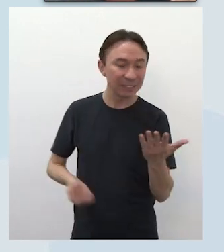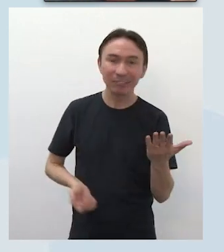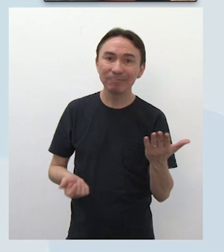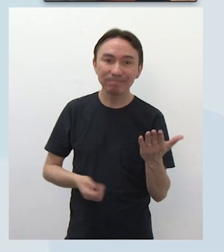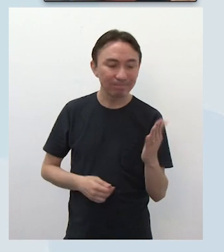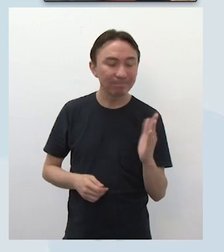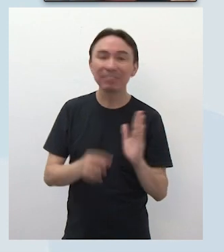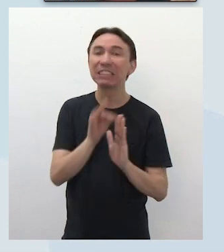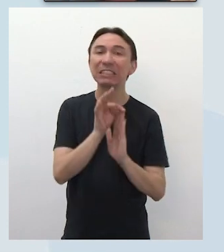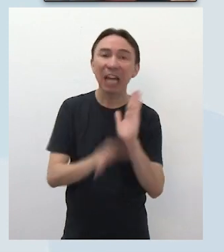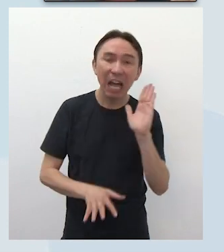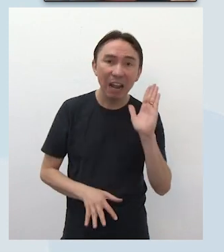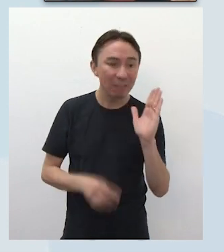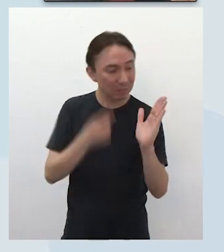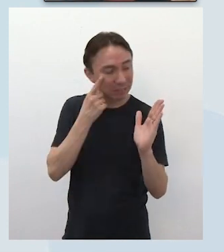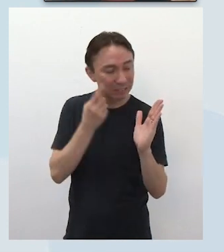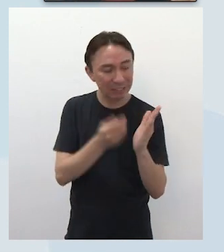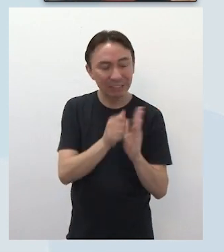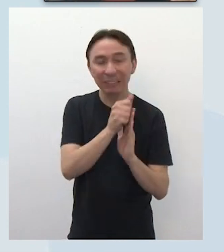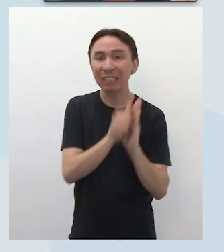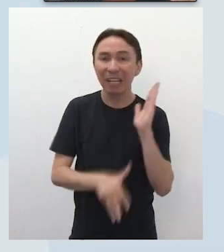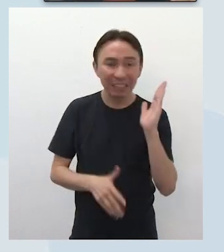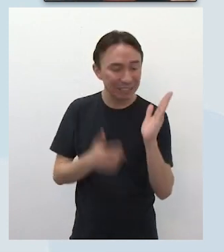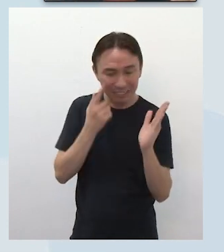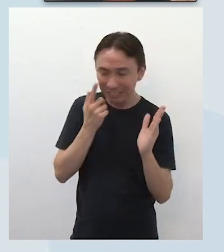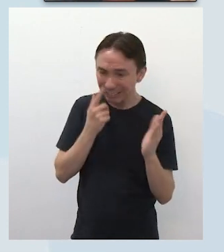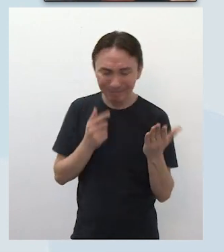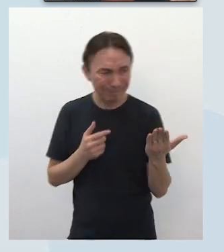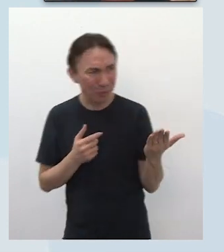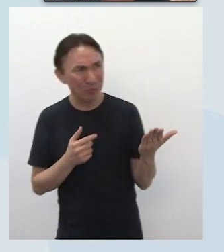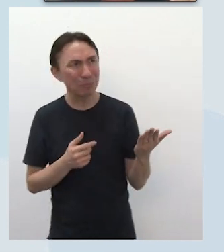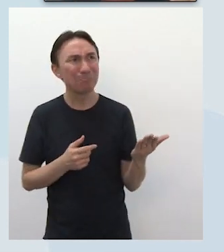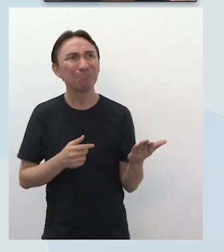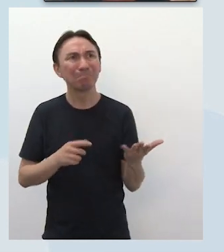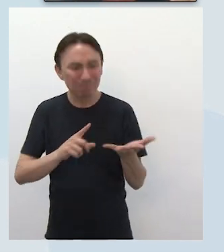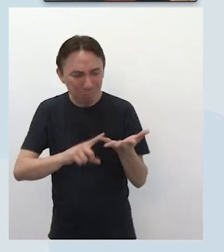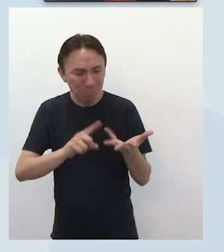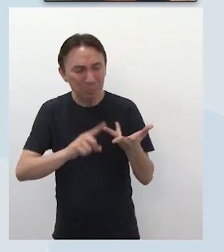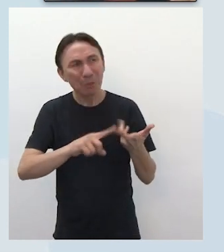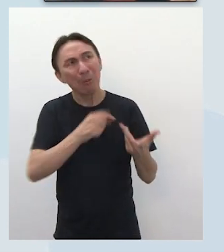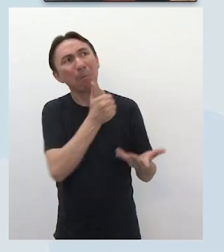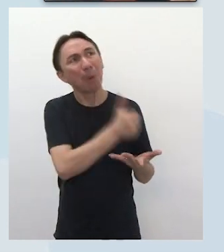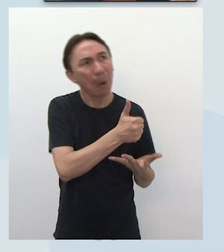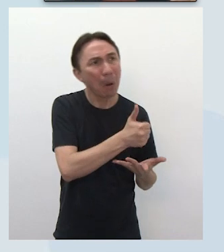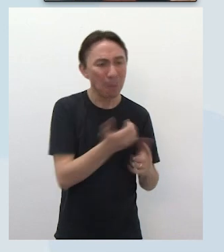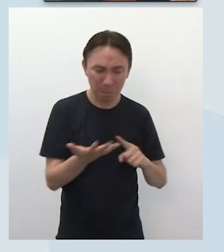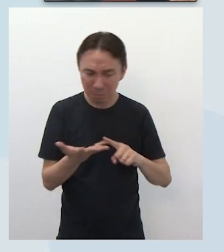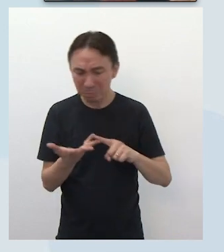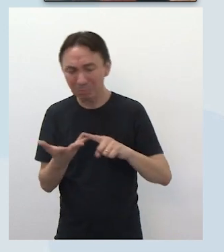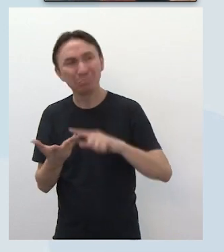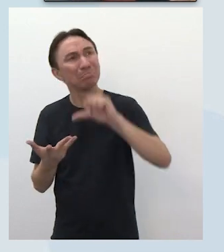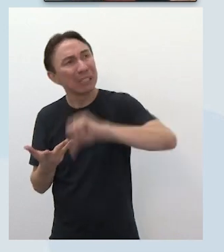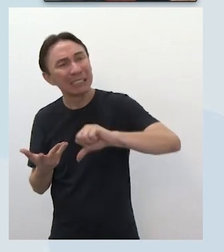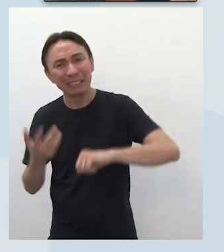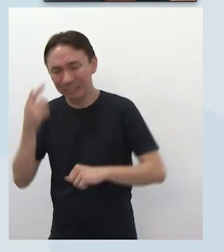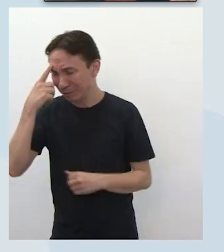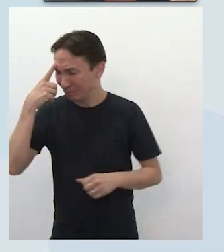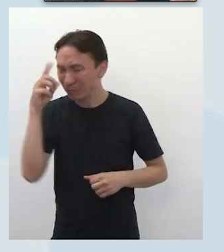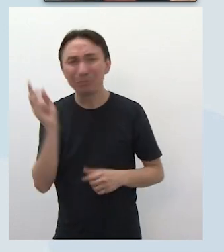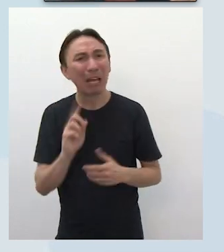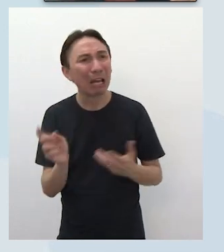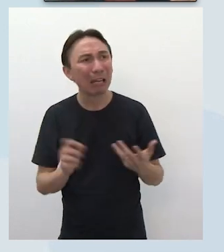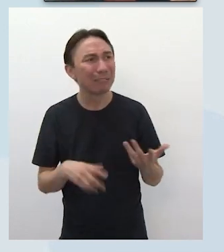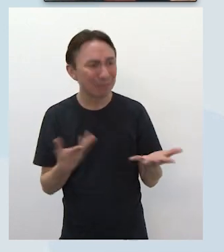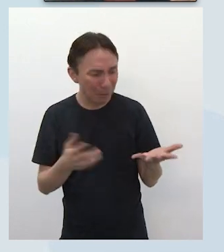Eu não sei porque que eu ganhei muito bem. Muito bem o quê? As ideias estavam bem organizadas, o texto estava bem redigido, ou